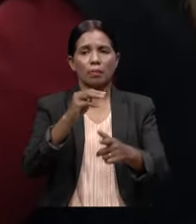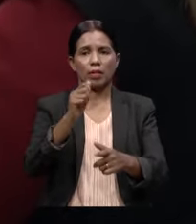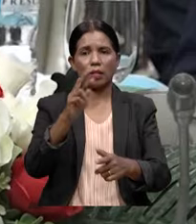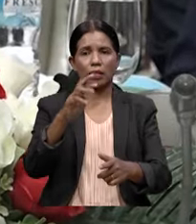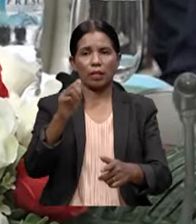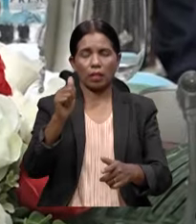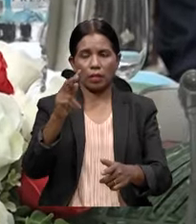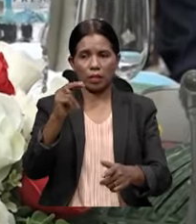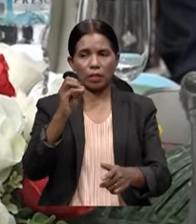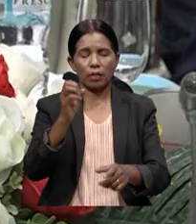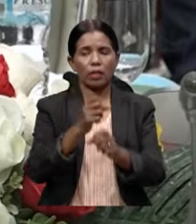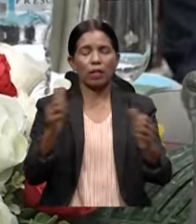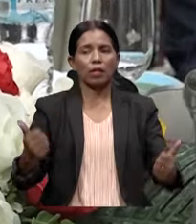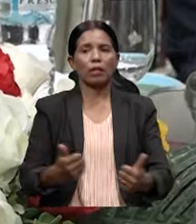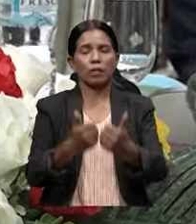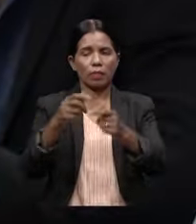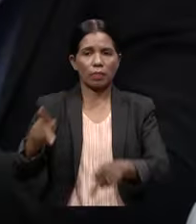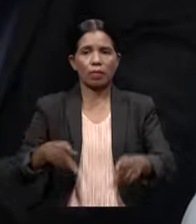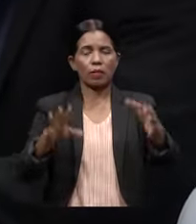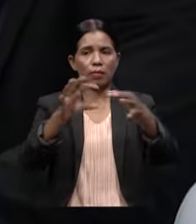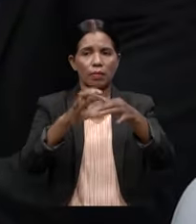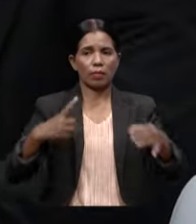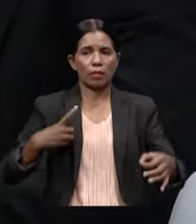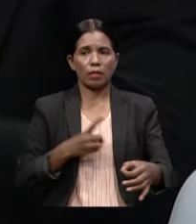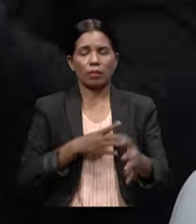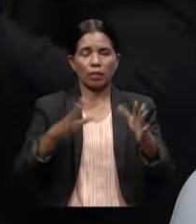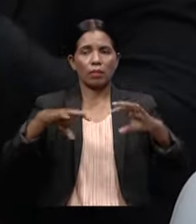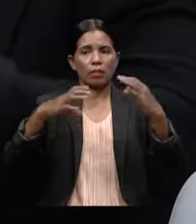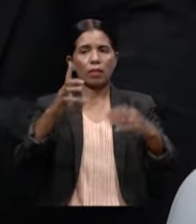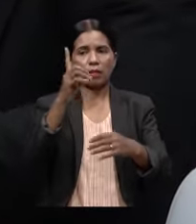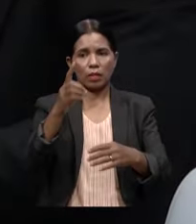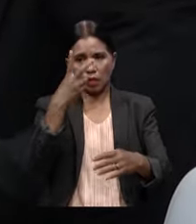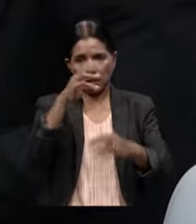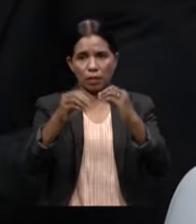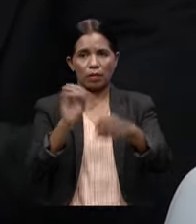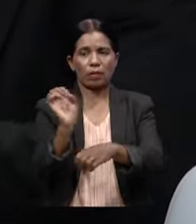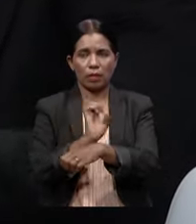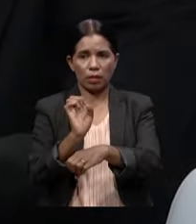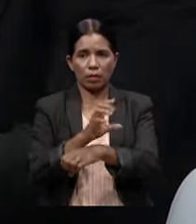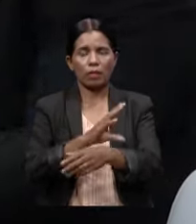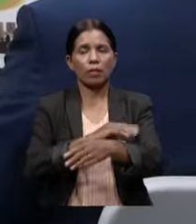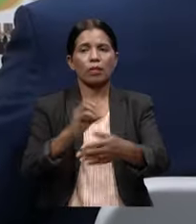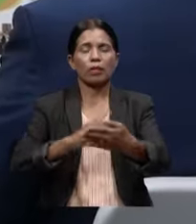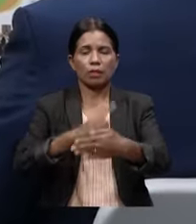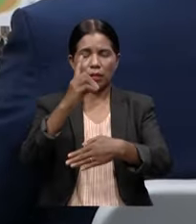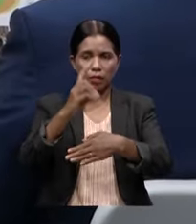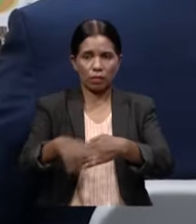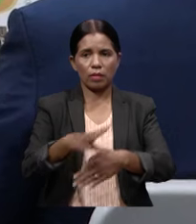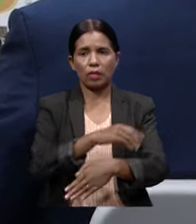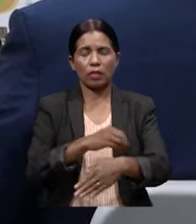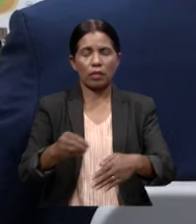Assanami Sabino, à audiência pública, o membro deputado Cira Comissão D, deve tratar assunto economia do desenvolvimento com a